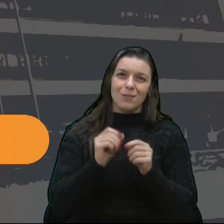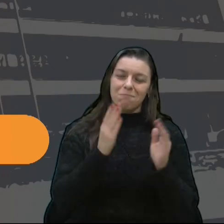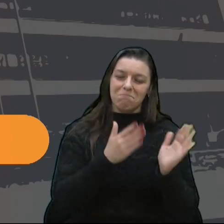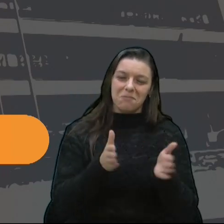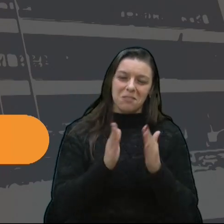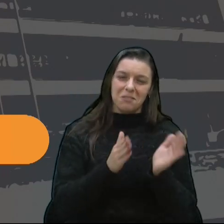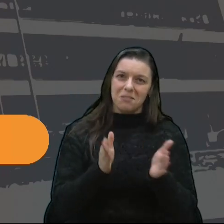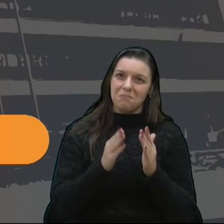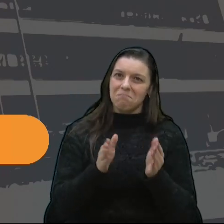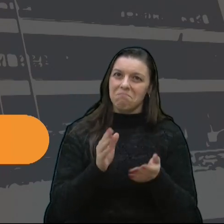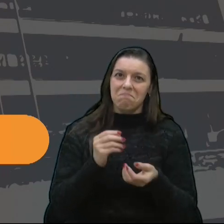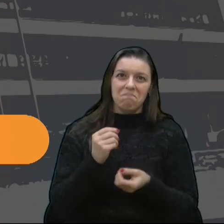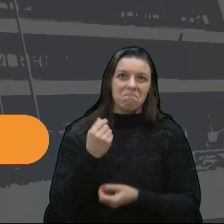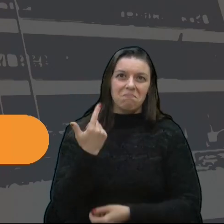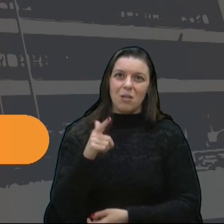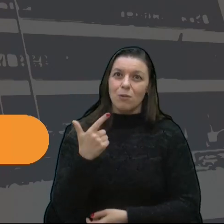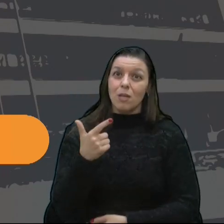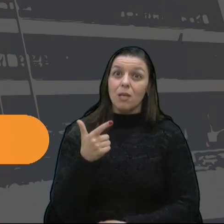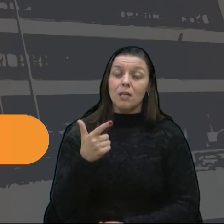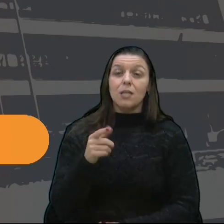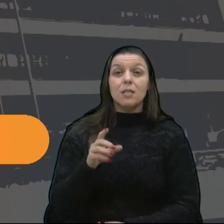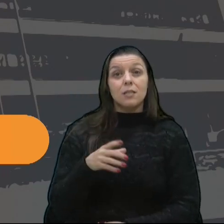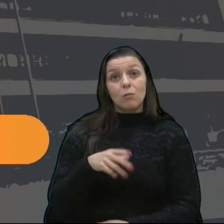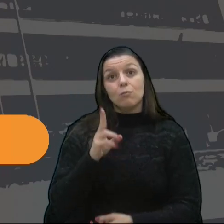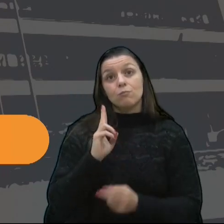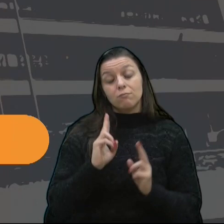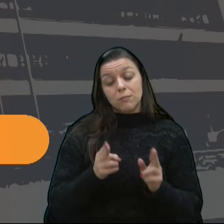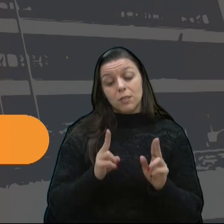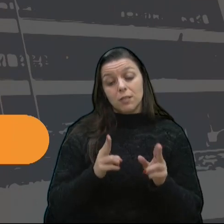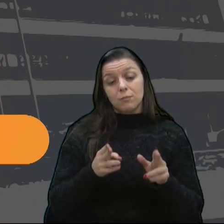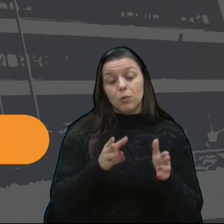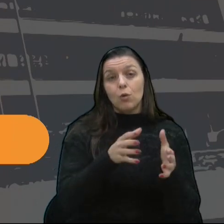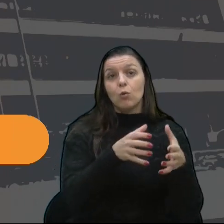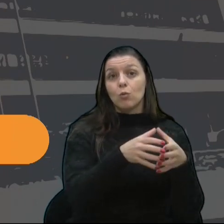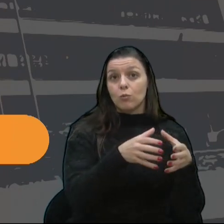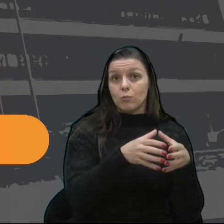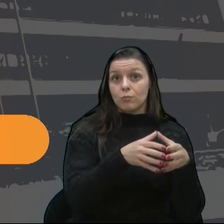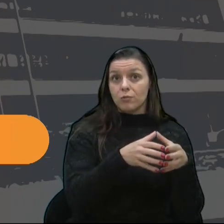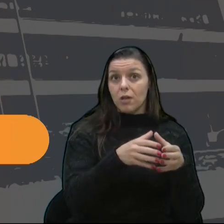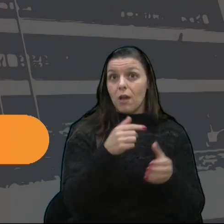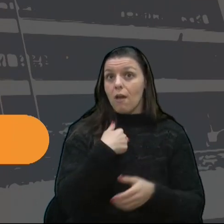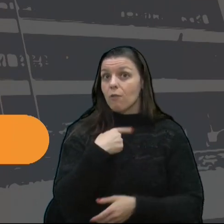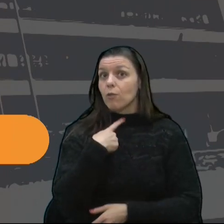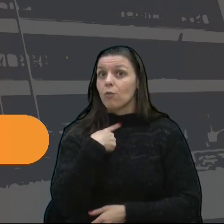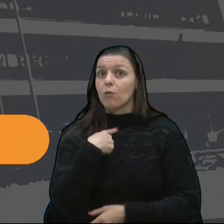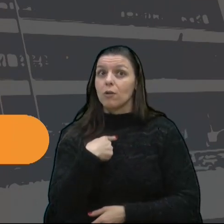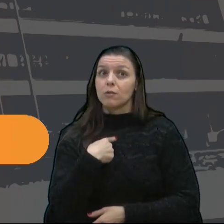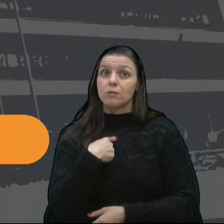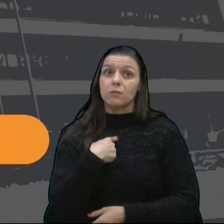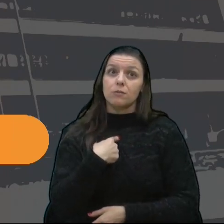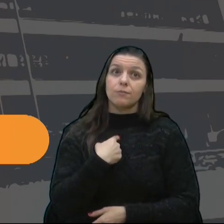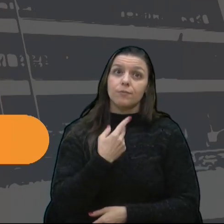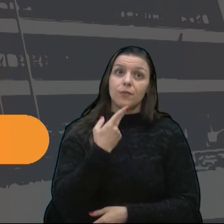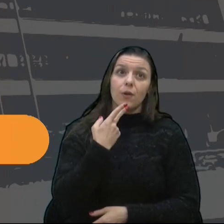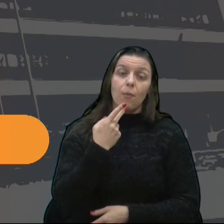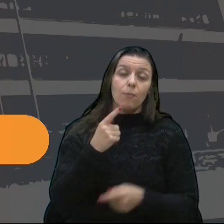assim, homem-banda, tudo, né? Eu até não gosto disso, porque eu acho que o